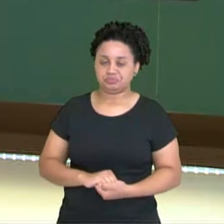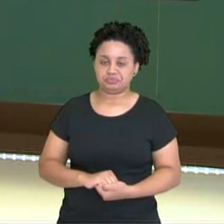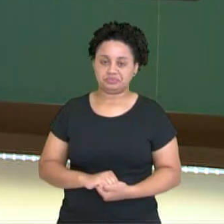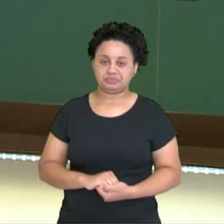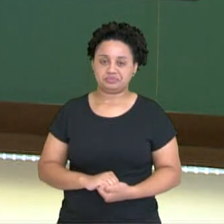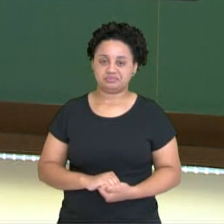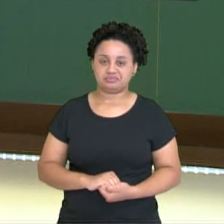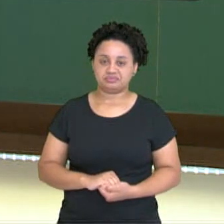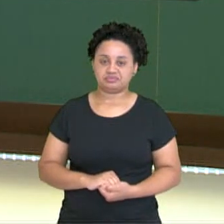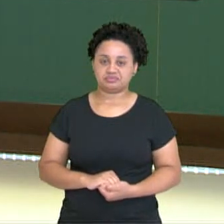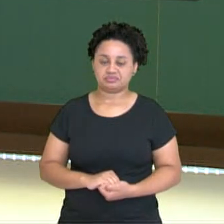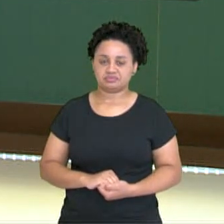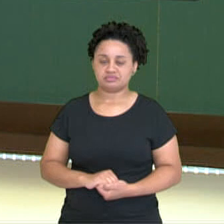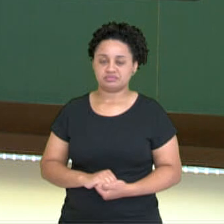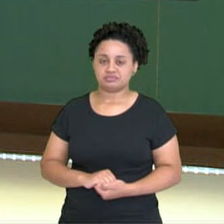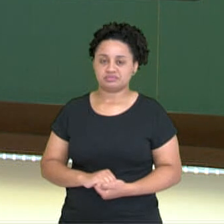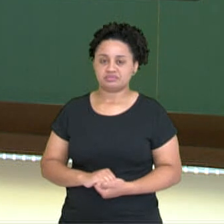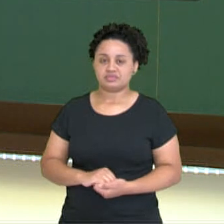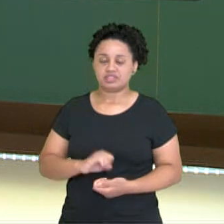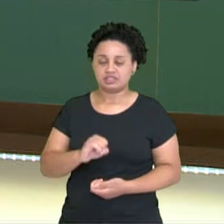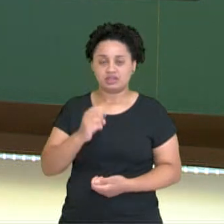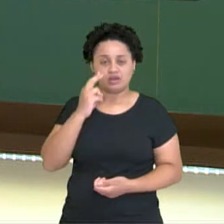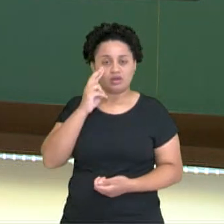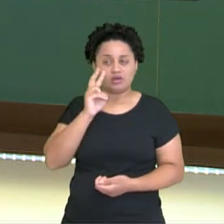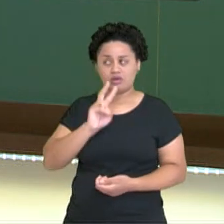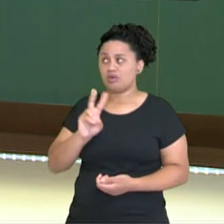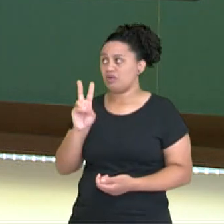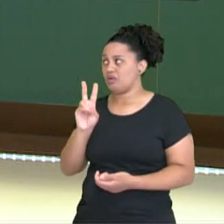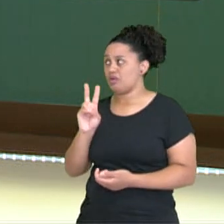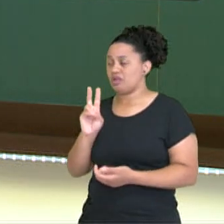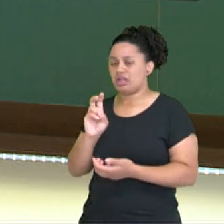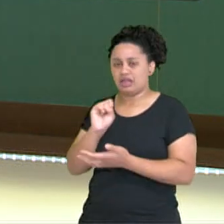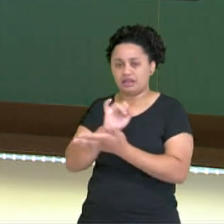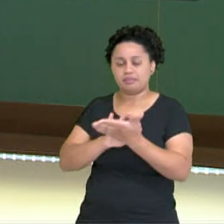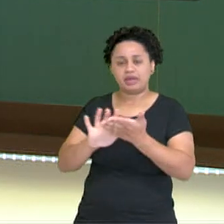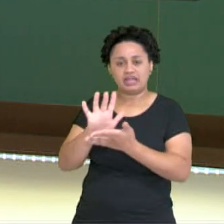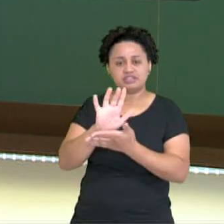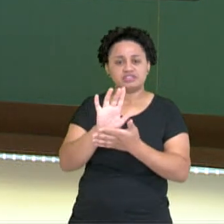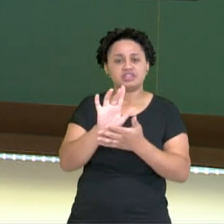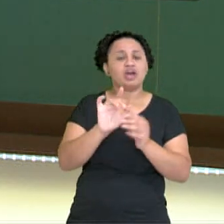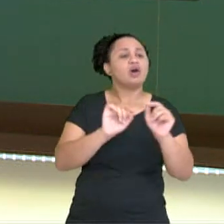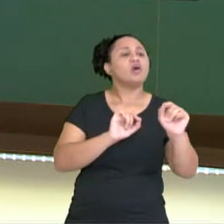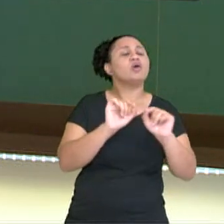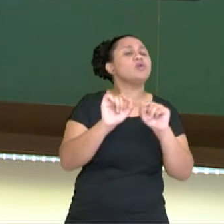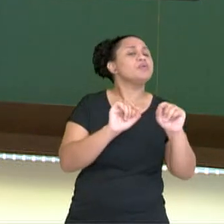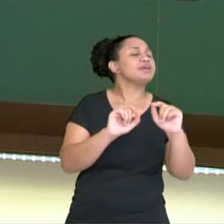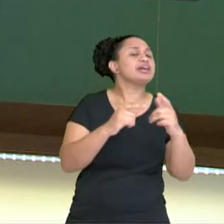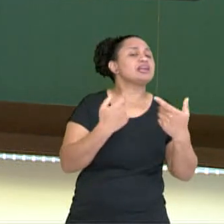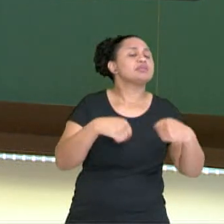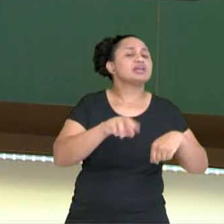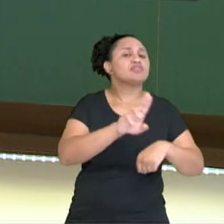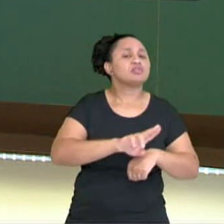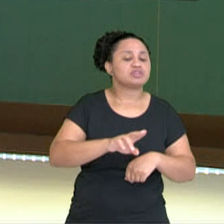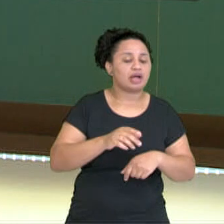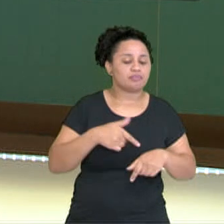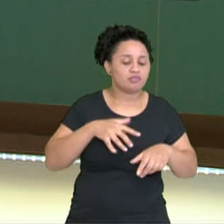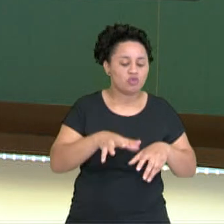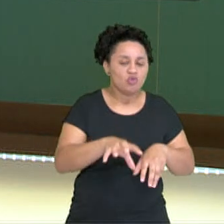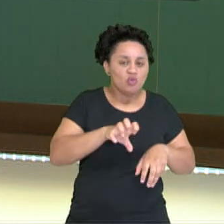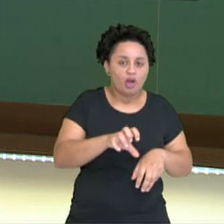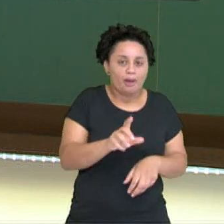vacuum cleaner? Se a gente olha a imagem, o que ela deveria estar usando ao invés desse aspirador de pó aqui? Tenho